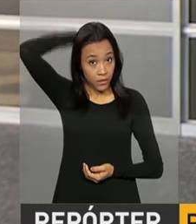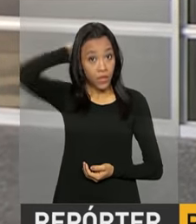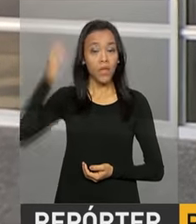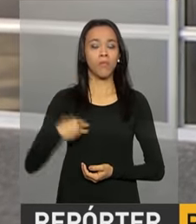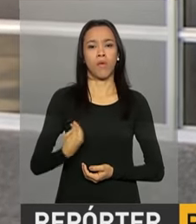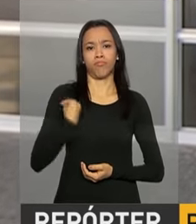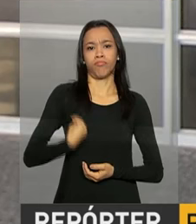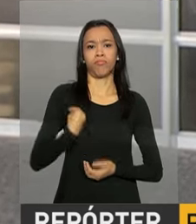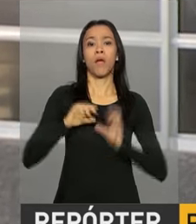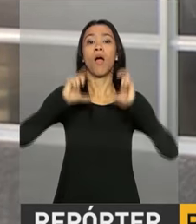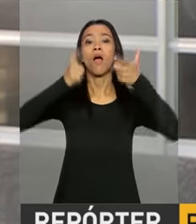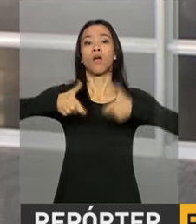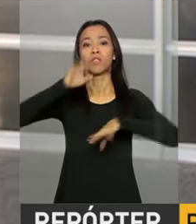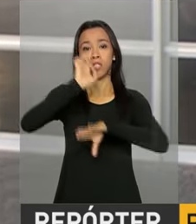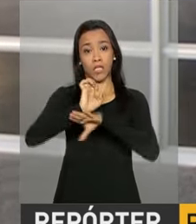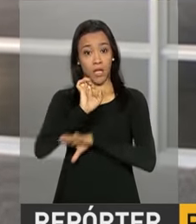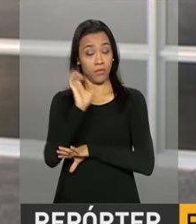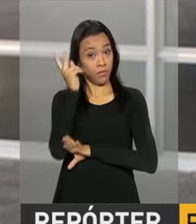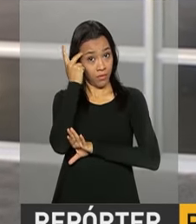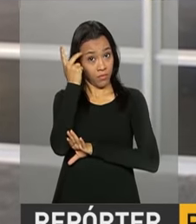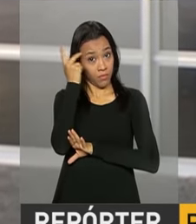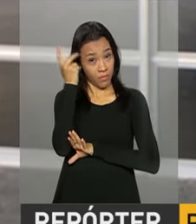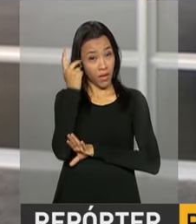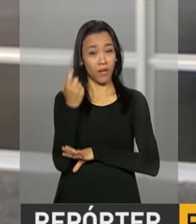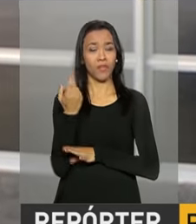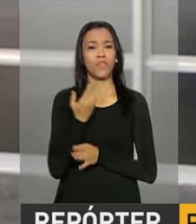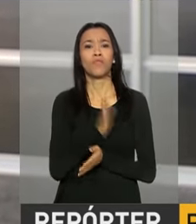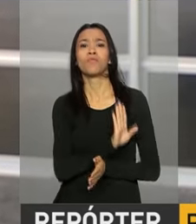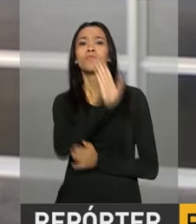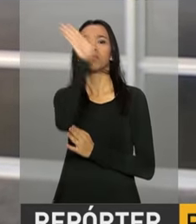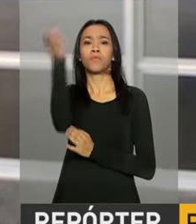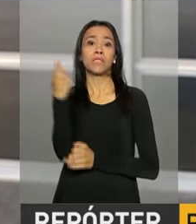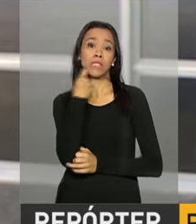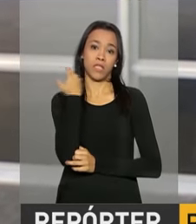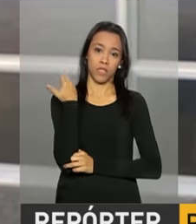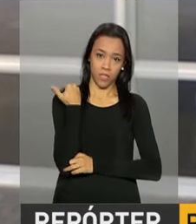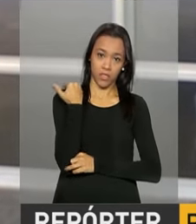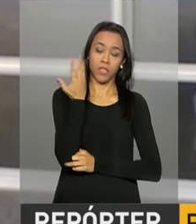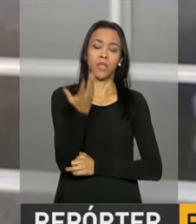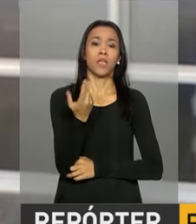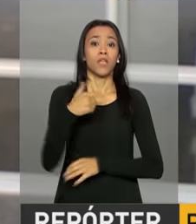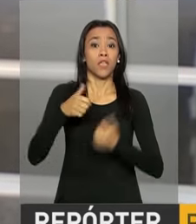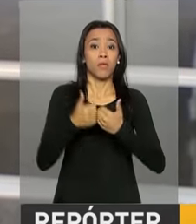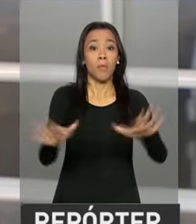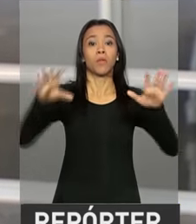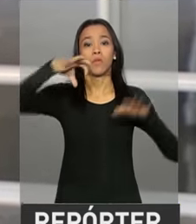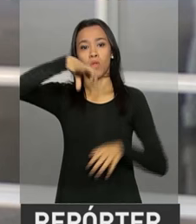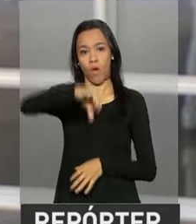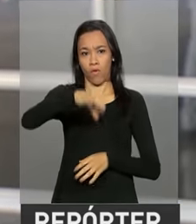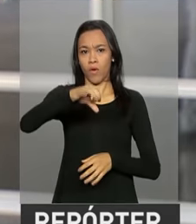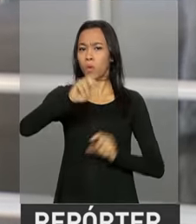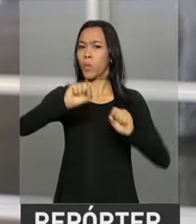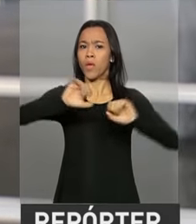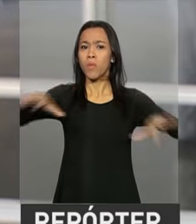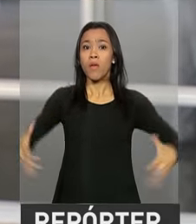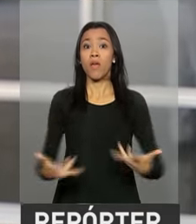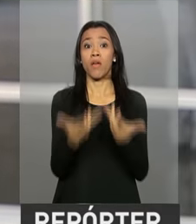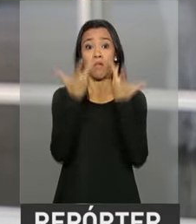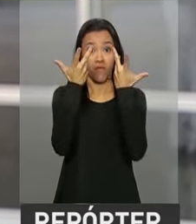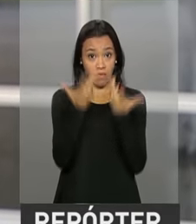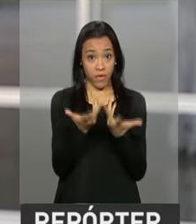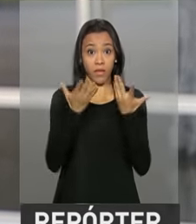está em São Paulo desde sexta-feira e participa hoje às 9 horas na cidade da abertura oficial do evento